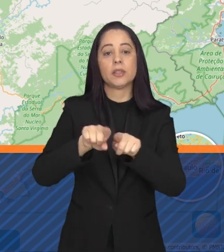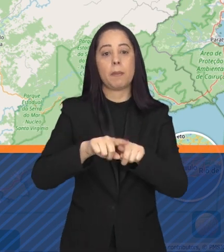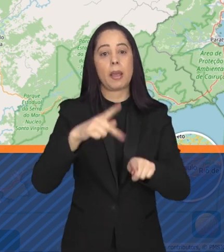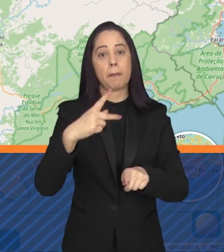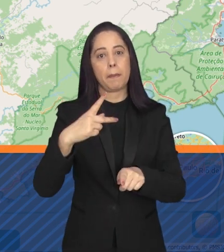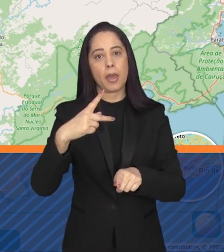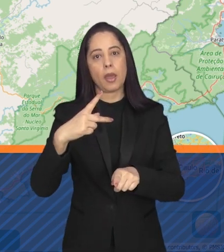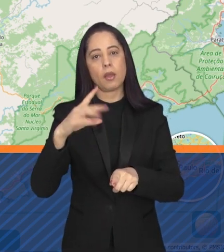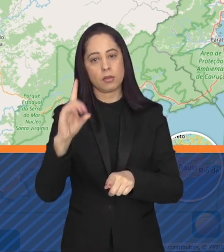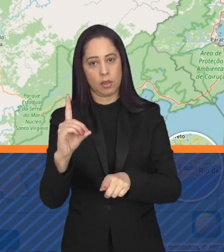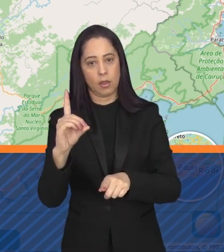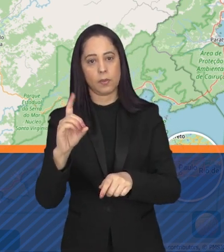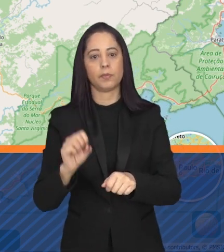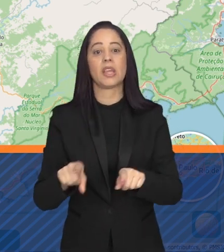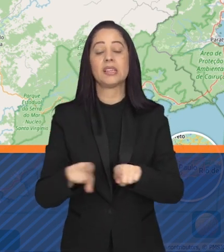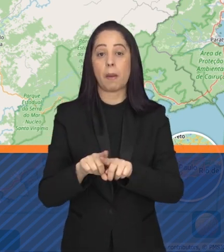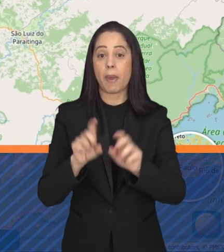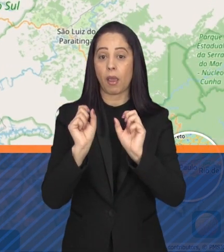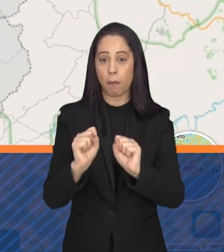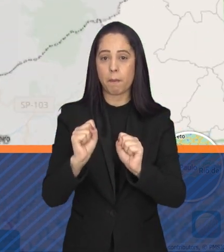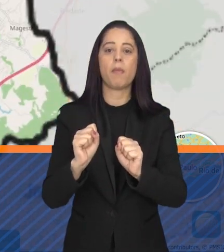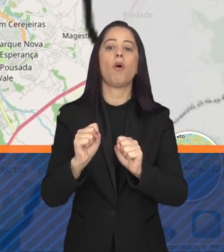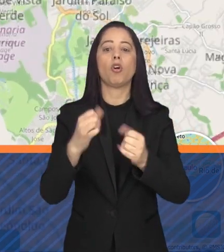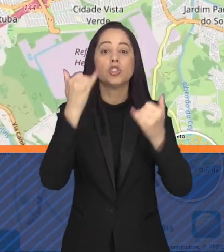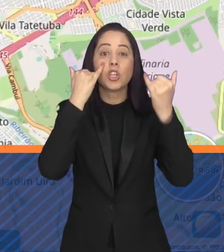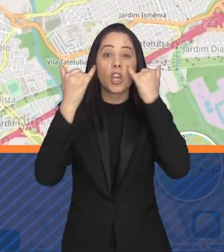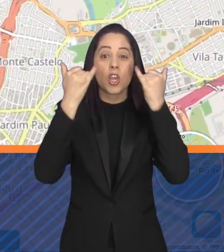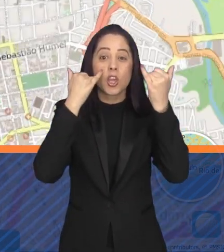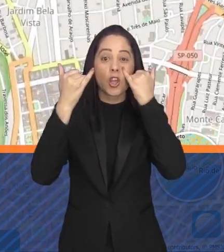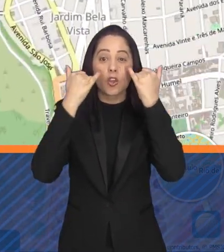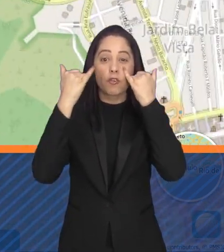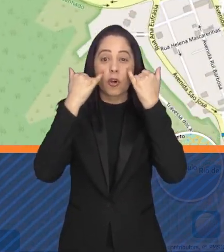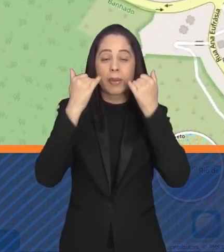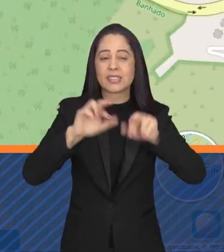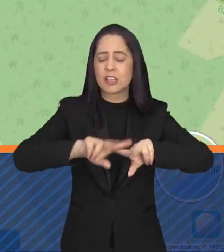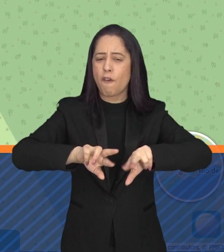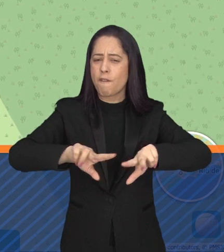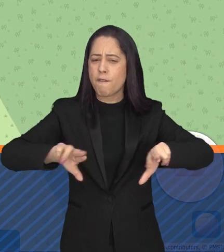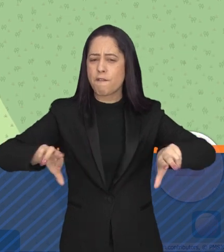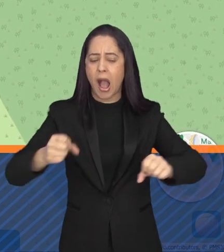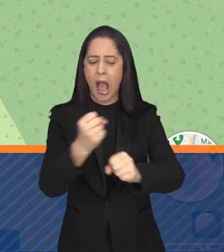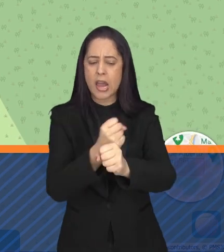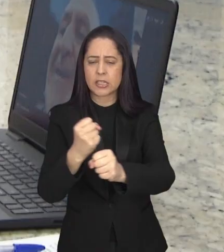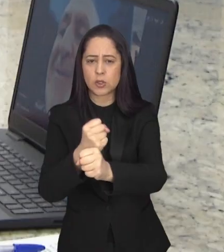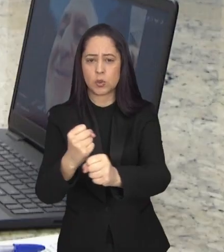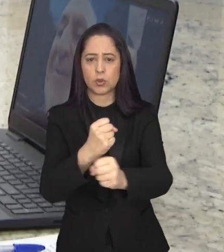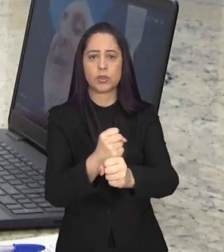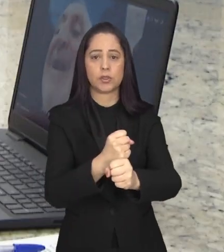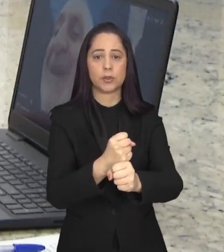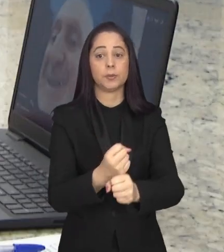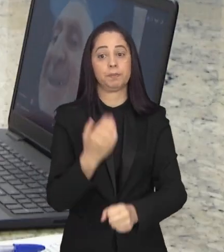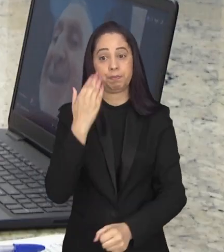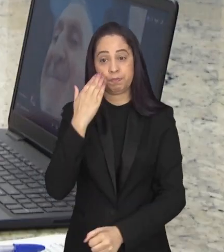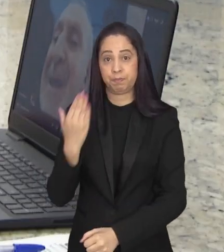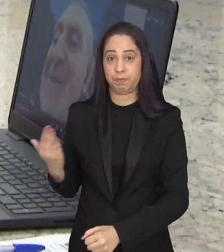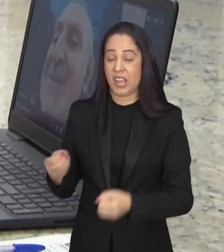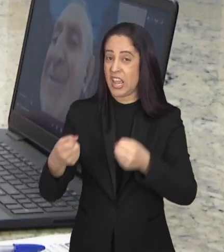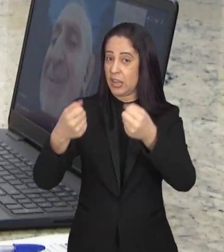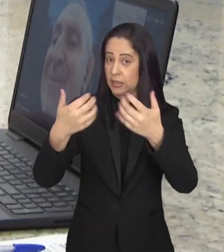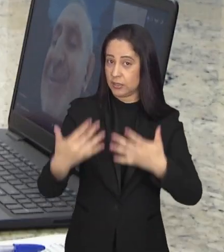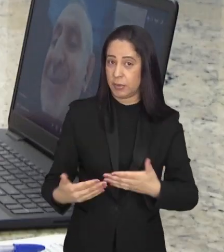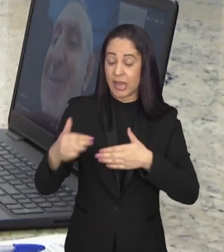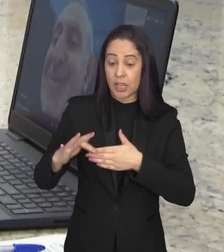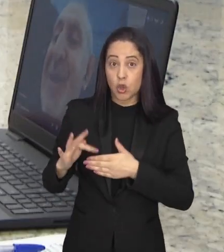diretor. Através dele, também é possível ter acesso a informações de obras realizadas na cidade. O economista afirma que, a